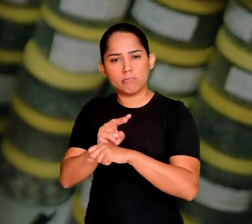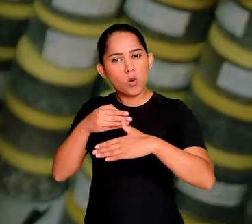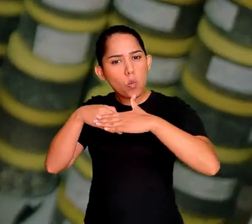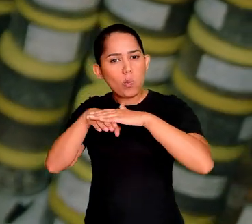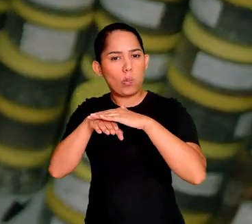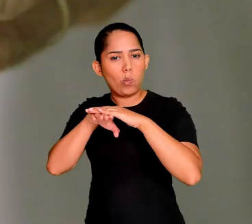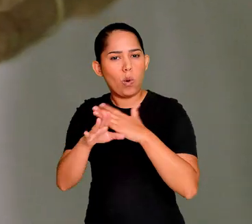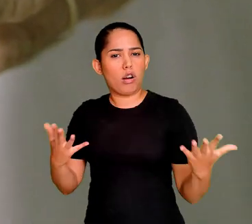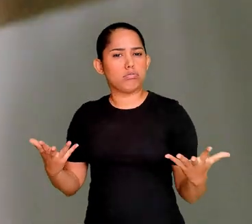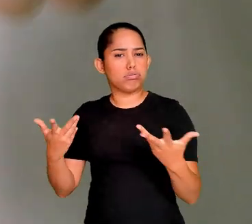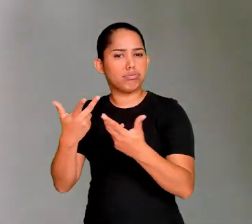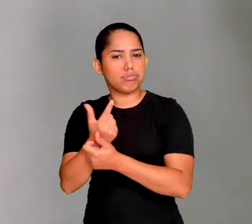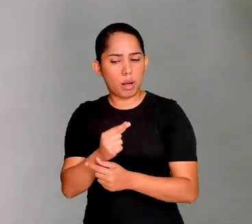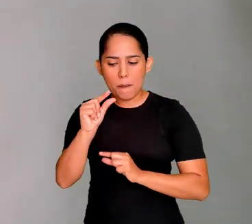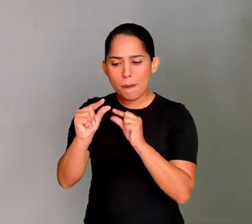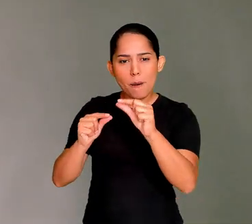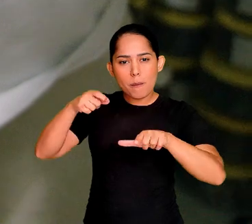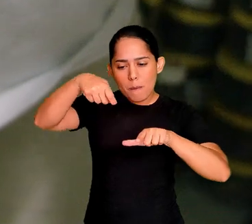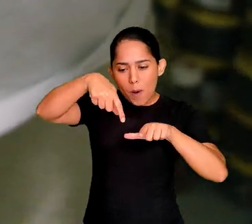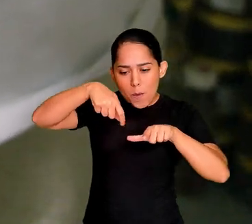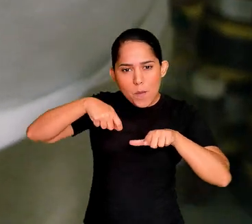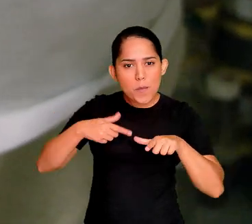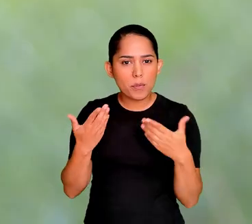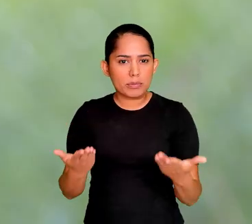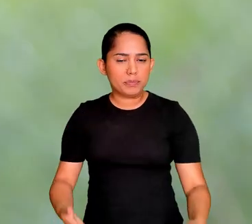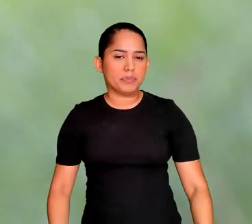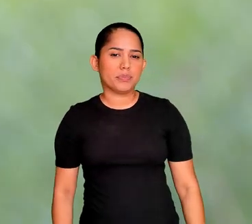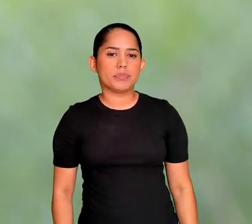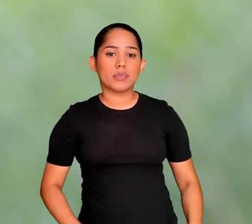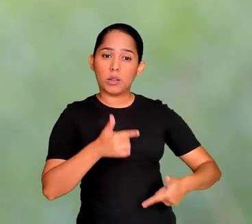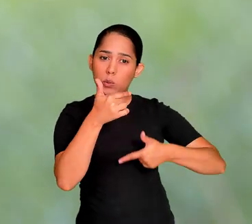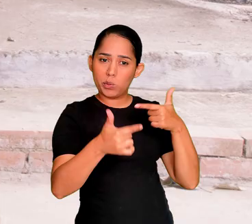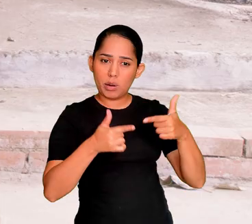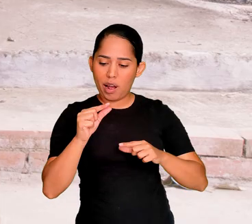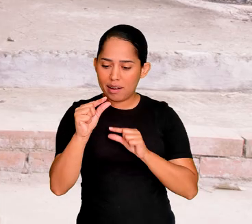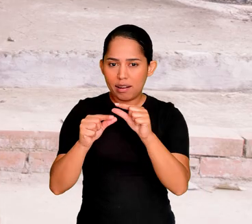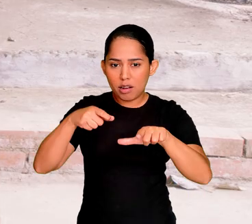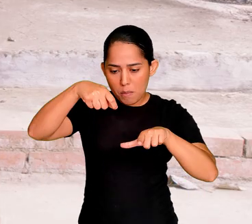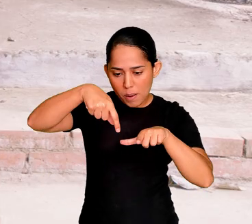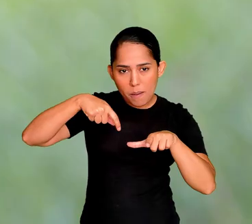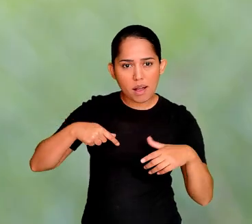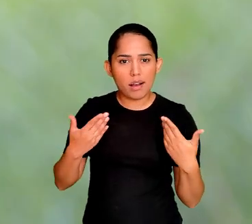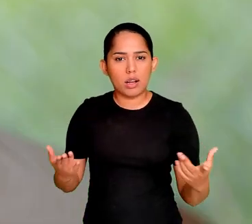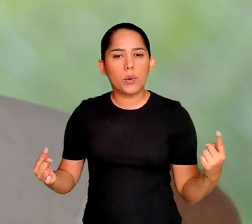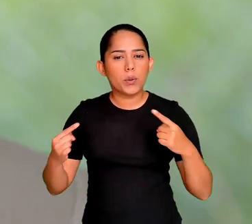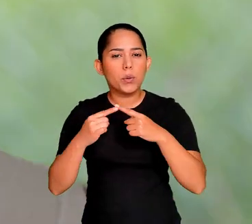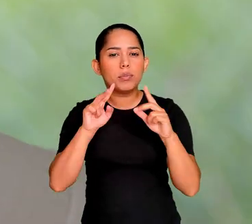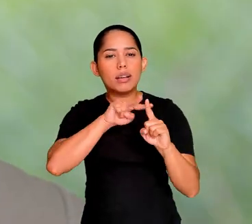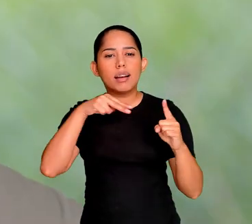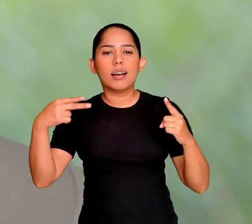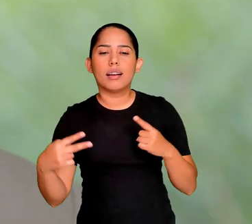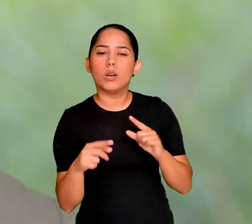e por guardar, né, essa grande riqueza que são as sementes. O trabalho com as sementes ele começou da